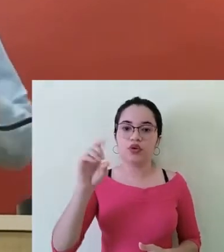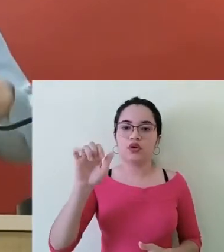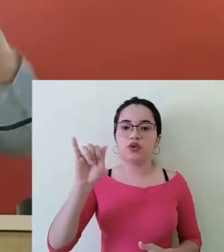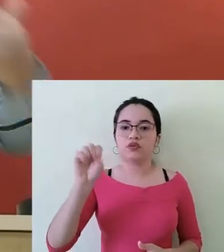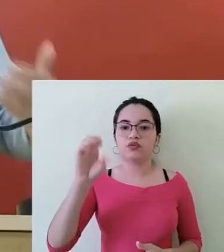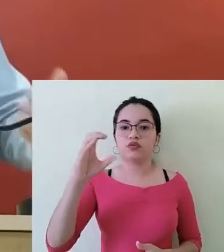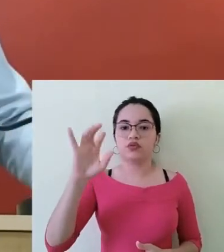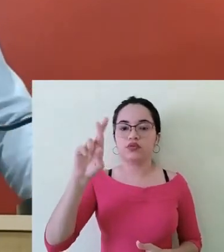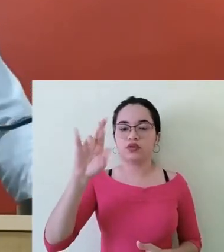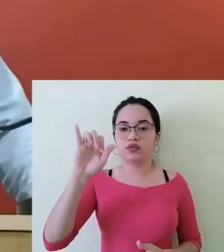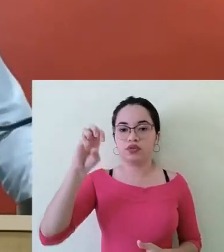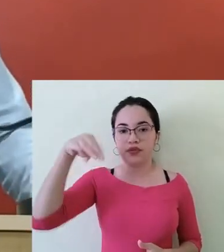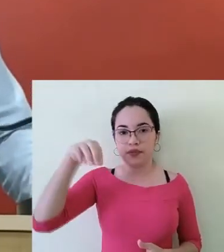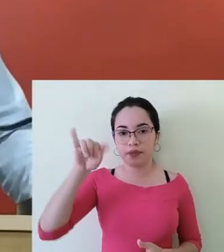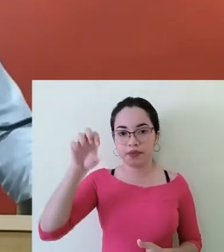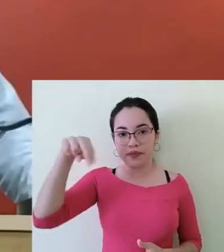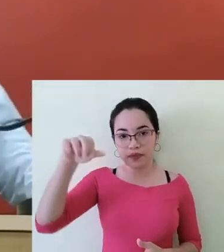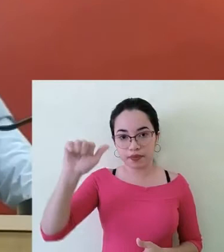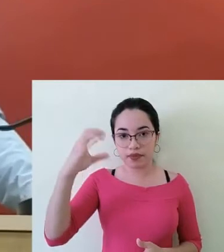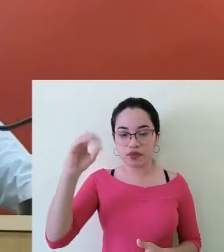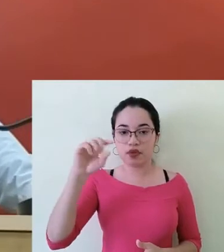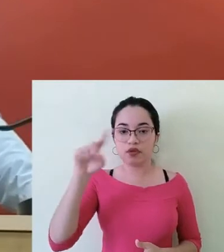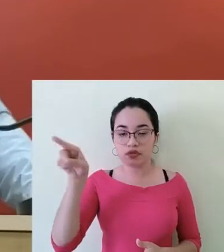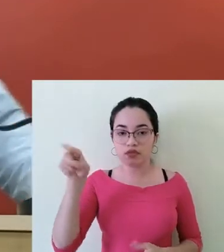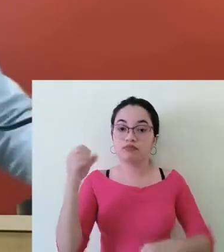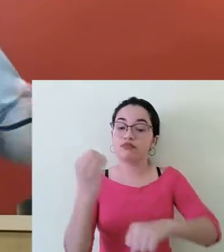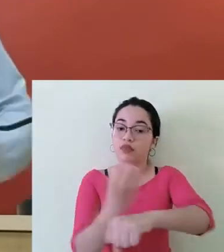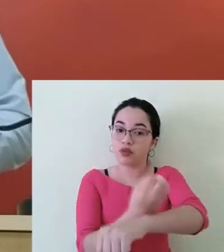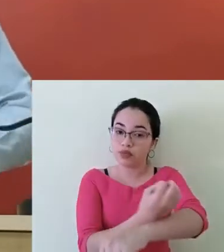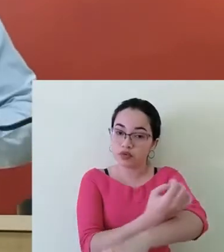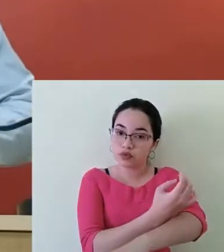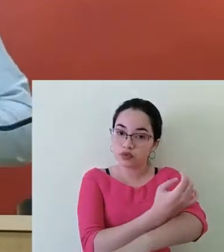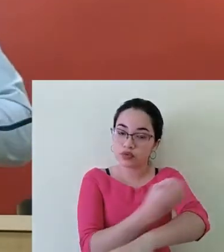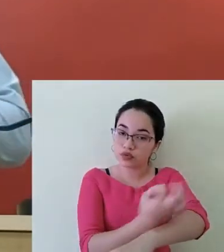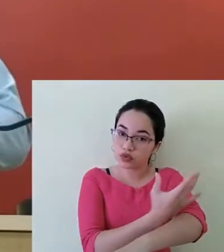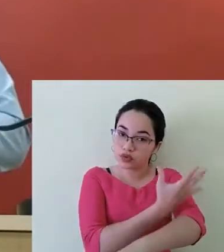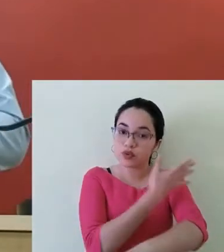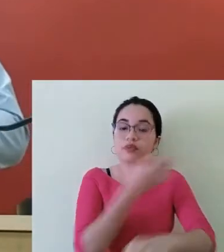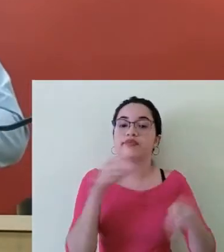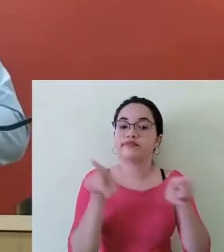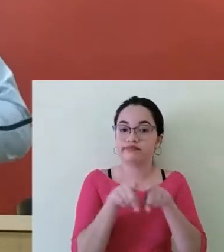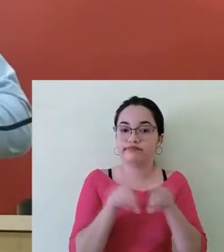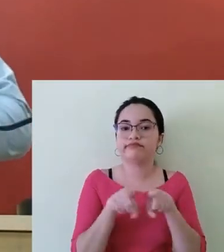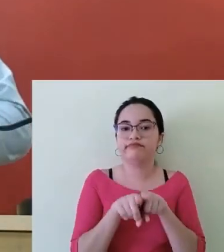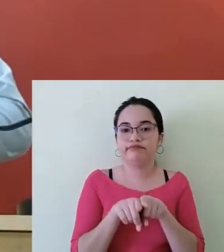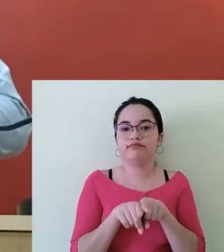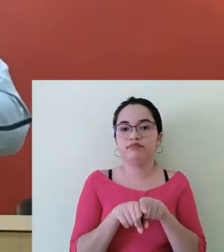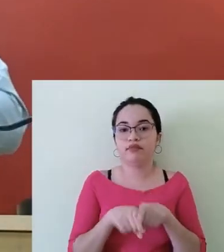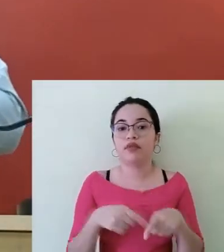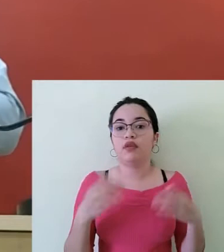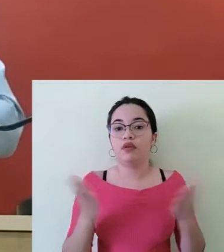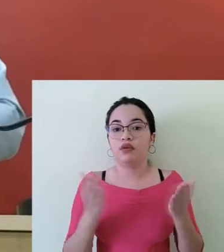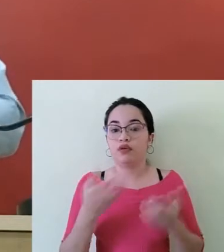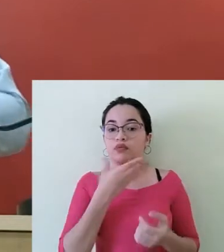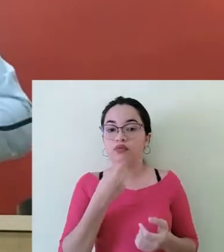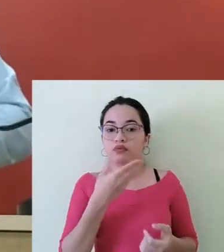Então, socialmente, o homem se corrompeu. Emocionalmente também ele foi afetado. Agora o homem